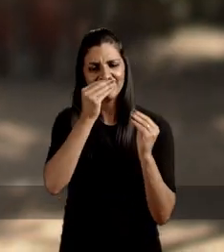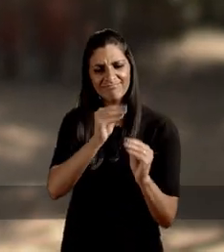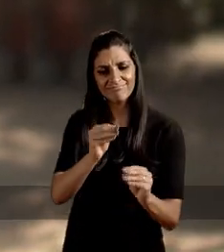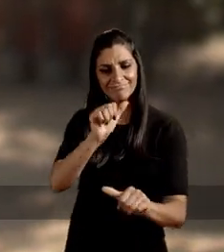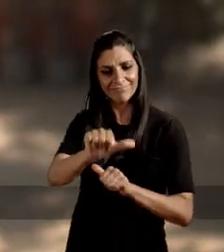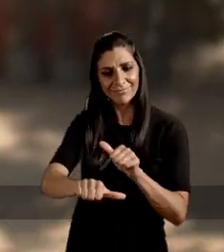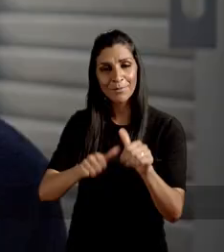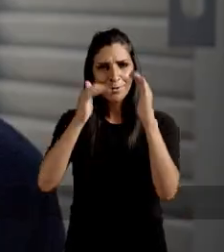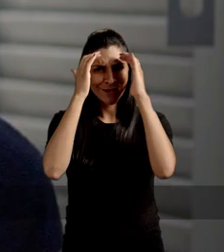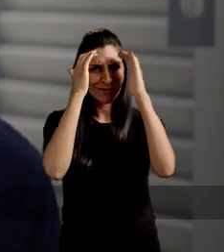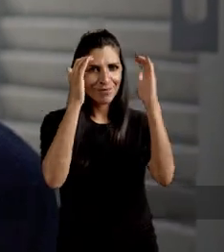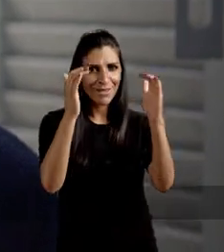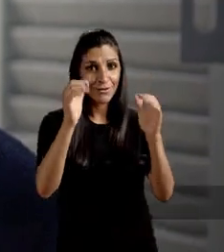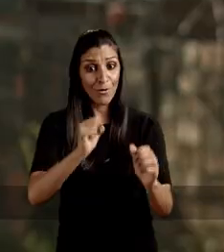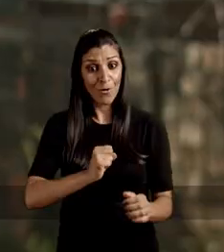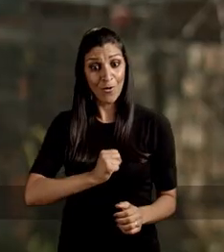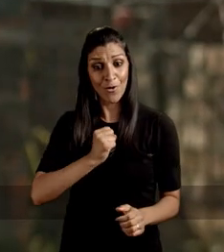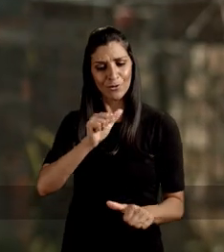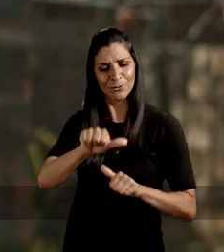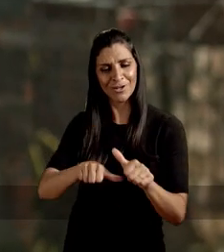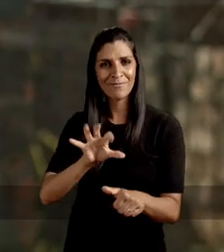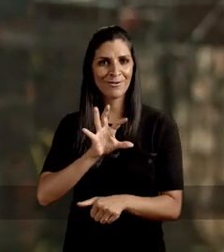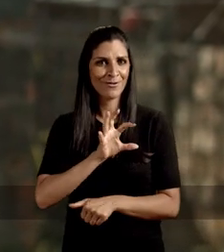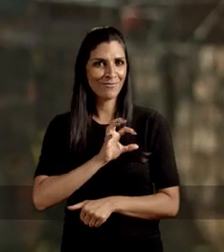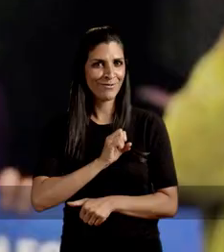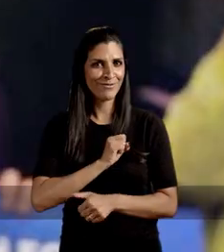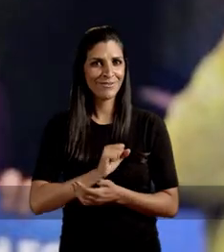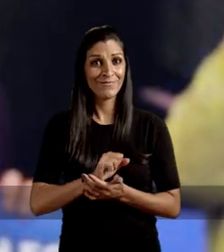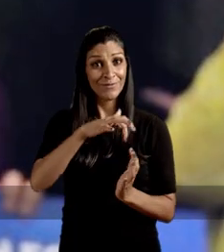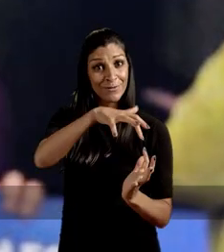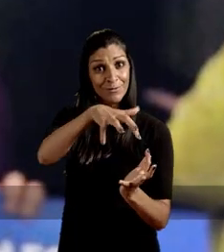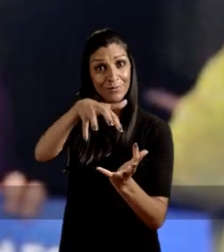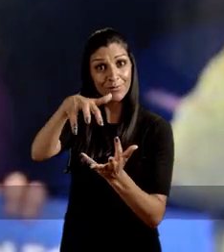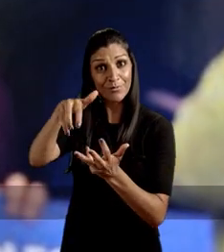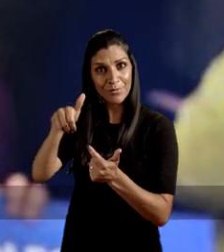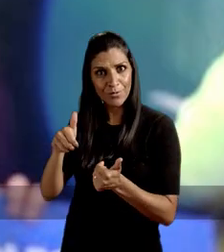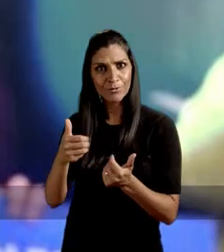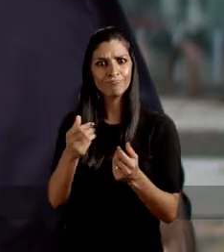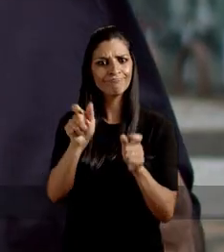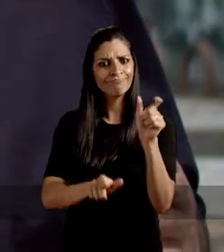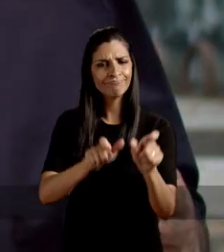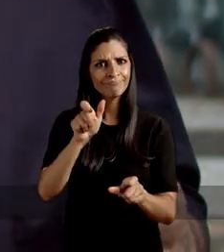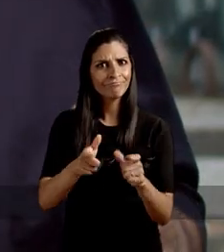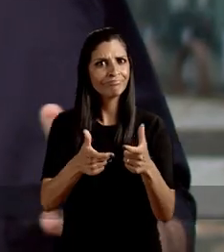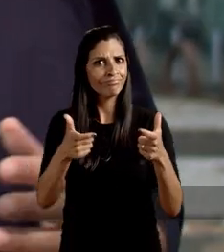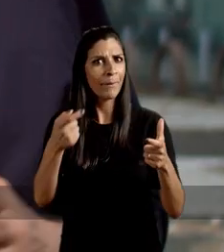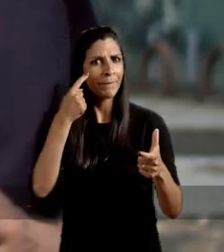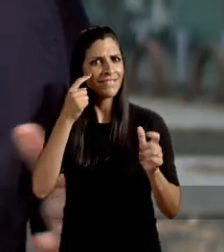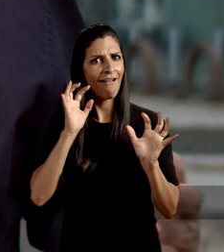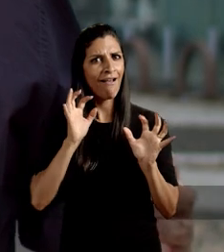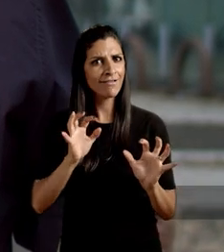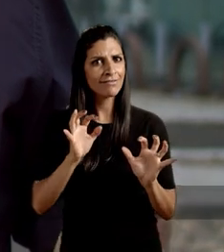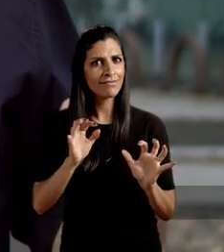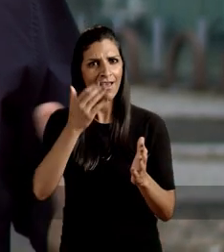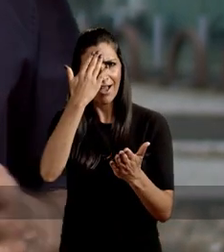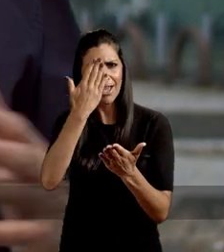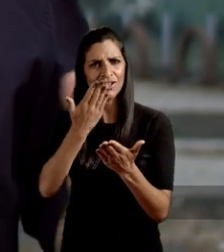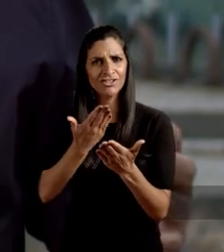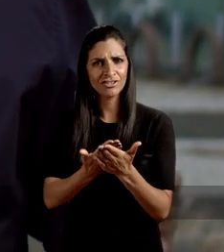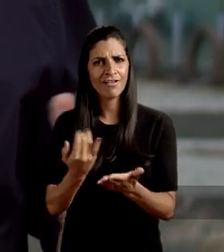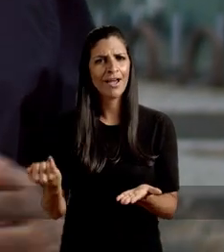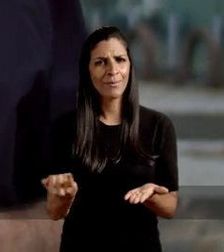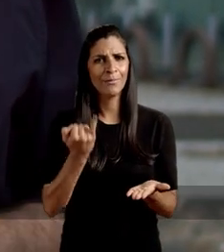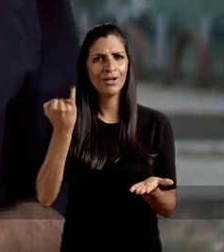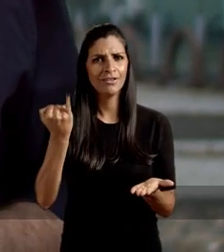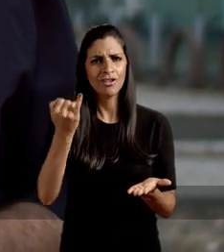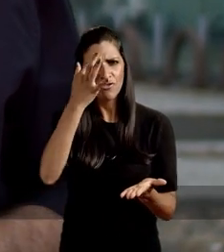o descaso pelo respeito, o ódio pelo amor. No mundo inteiro, cada vez mais pessoas pensam assim.